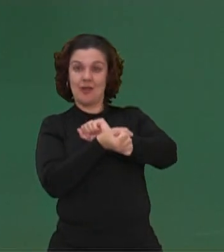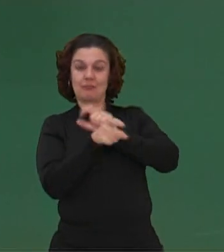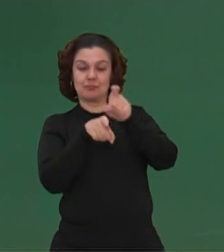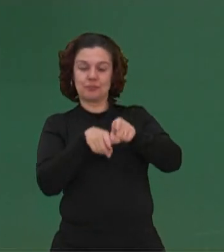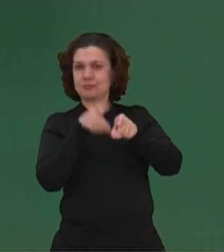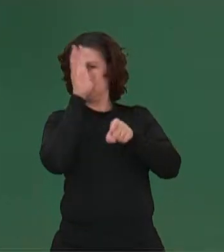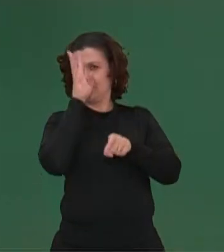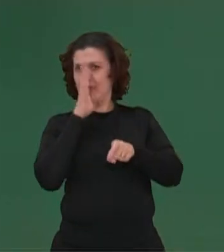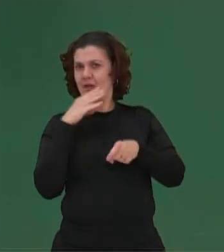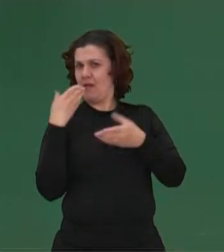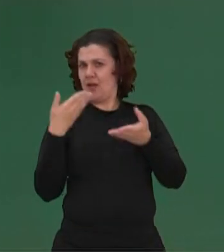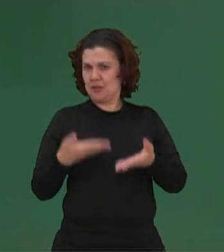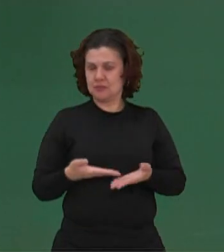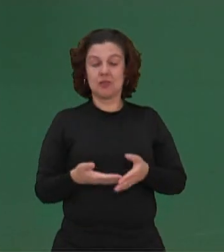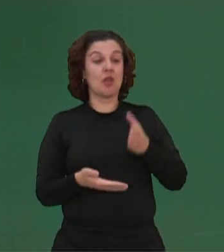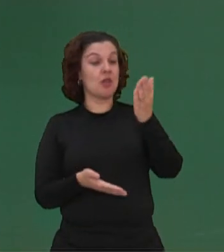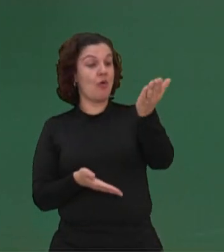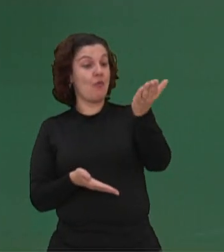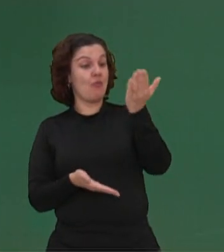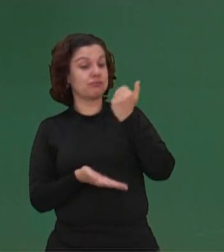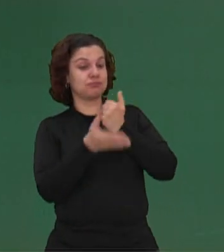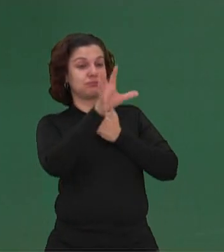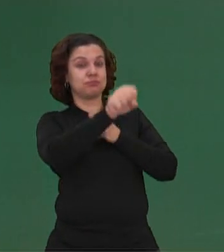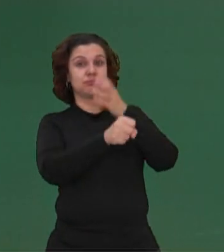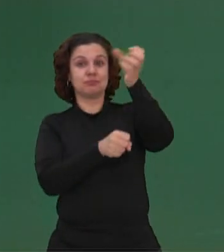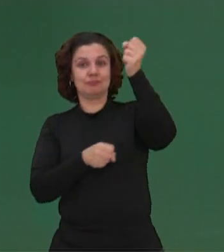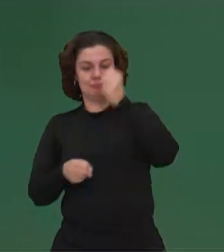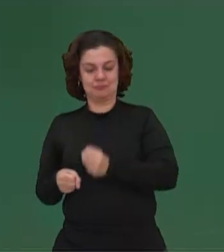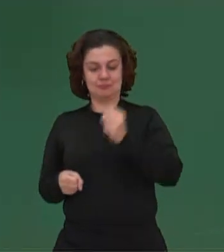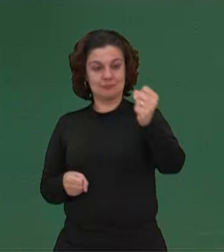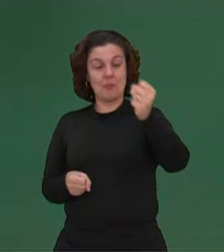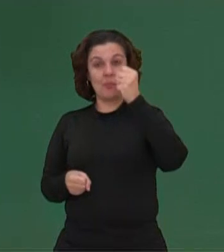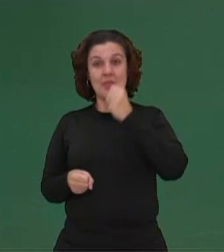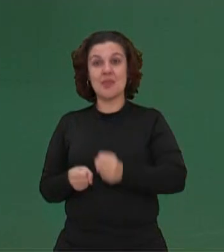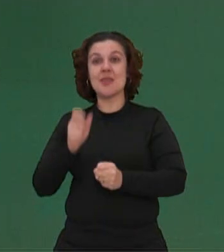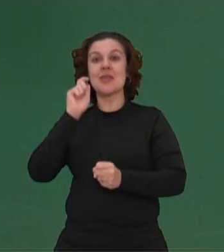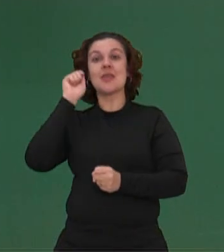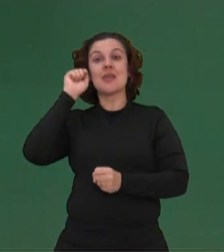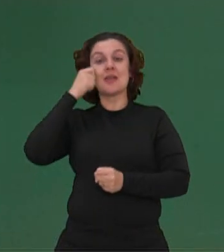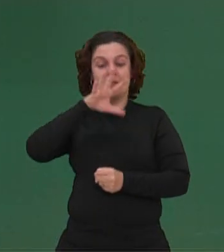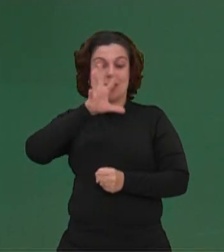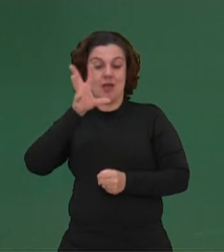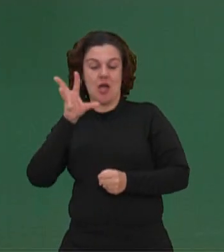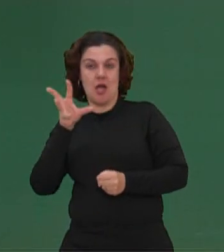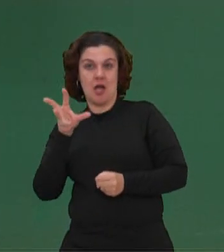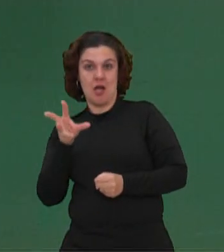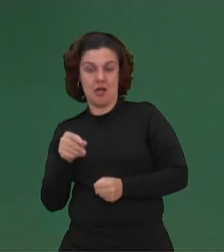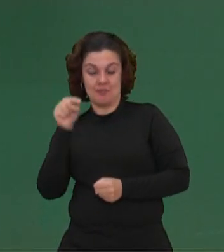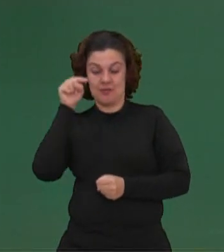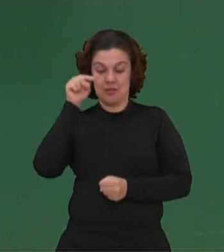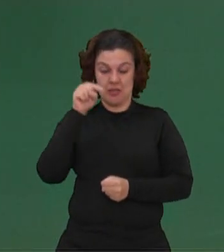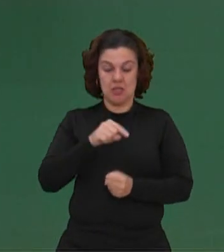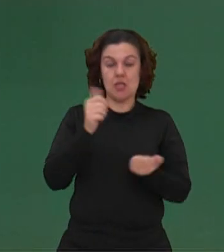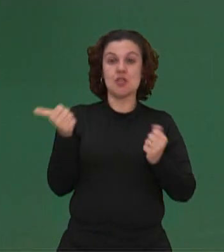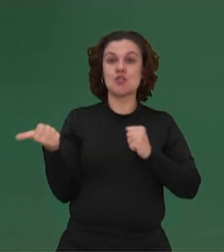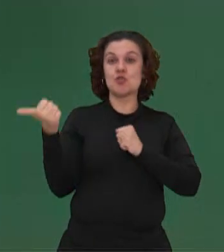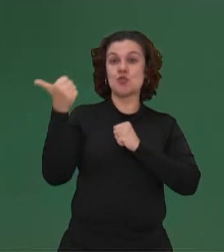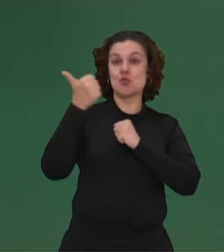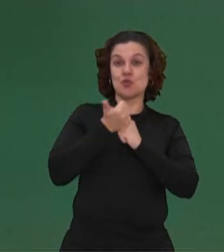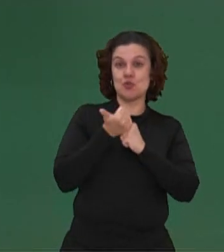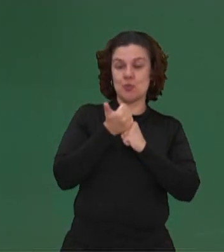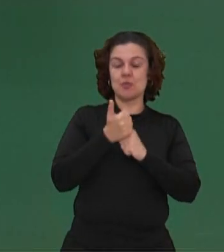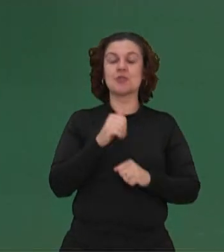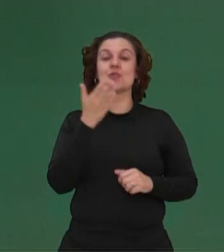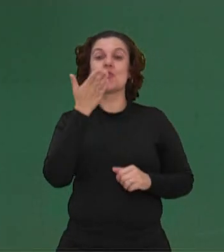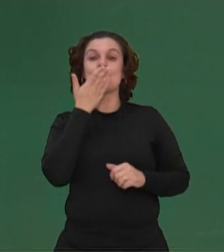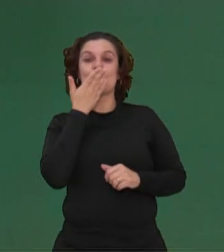Então, trazer escravos africanos para substituir os escravos indígenas que trabalhavam no Brasil foi mais um dos